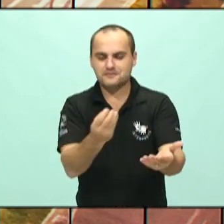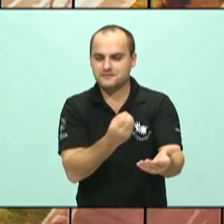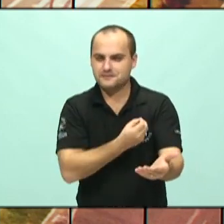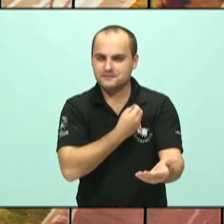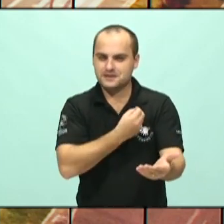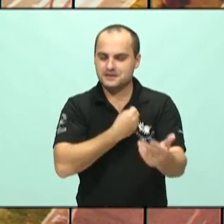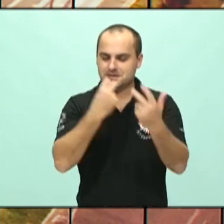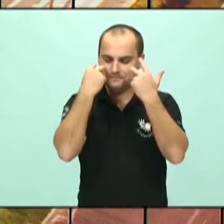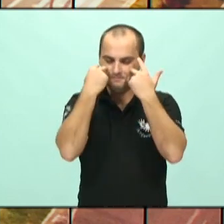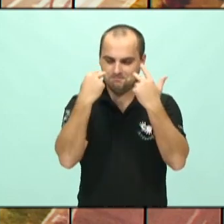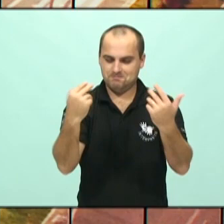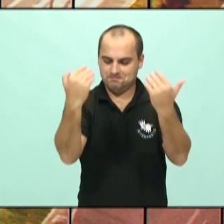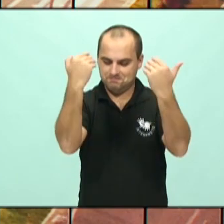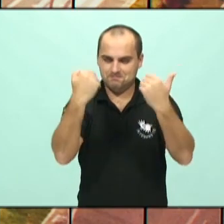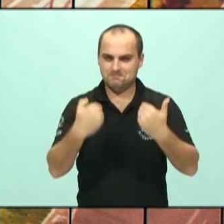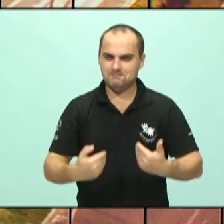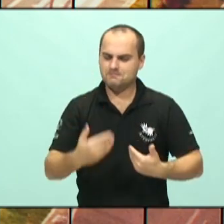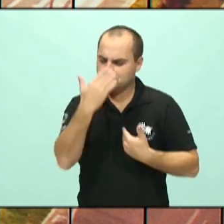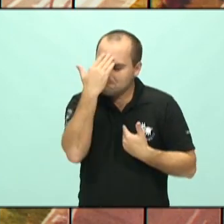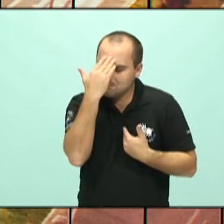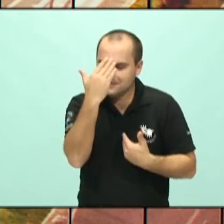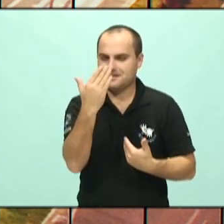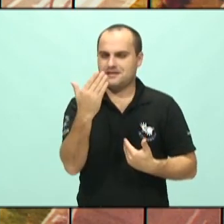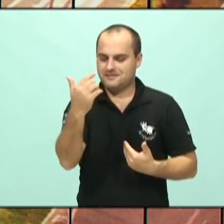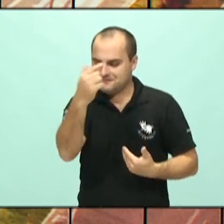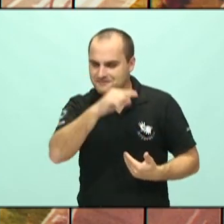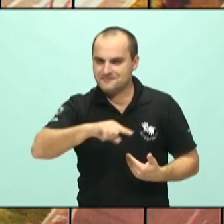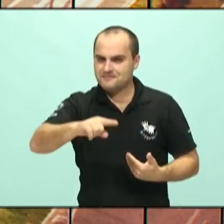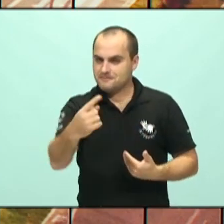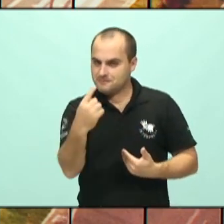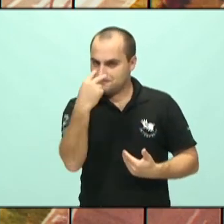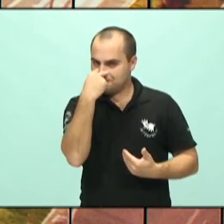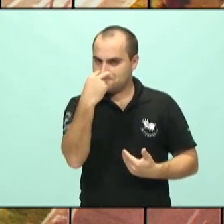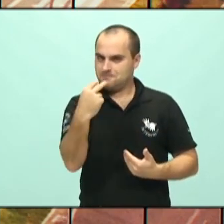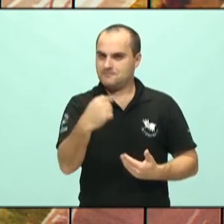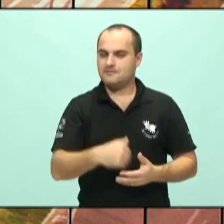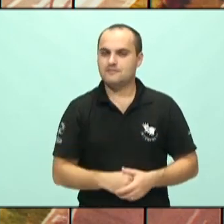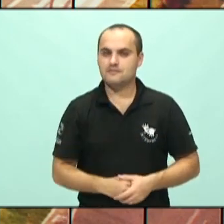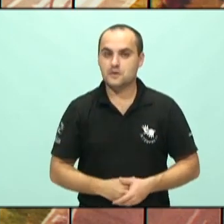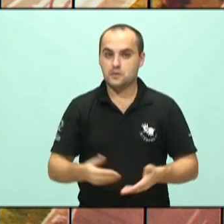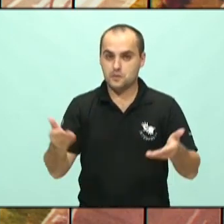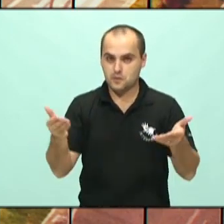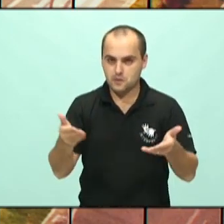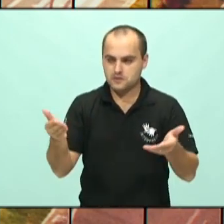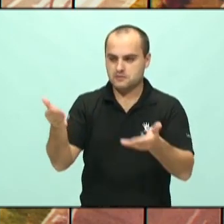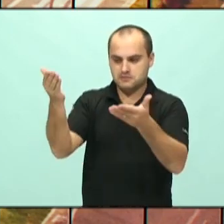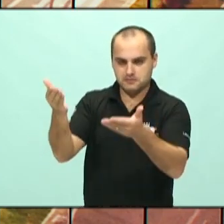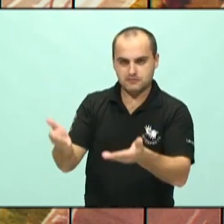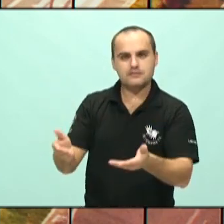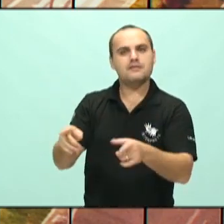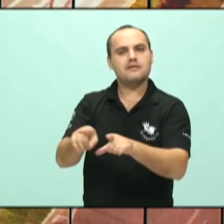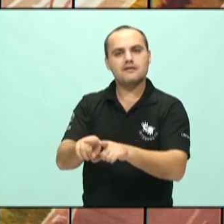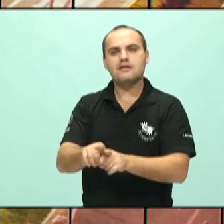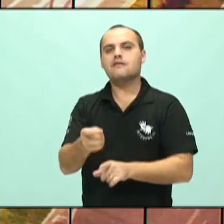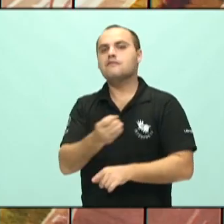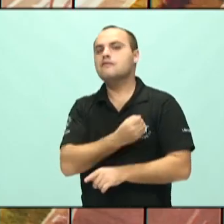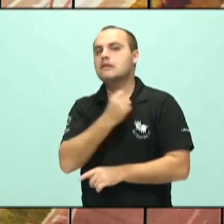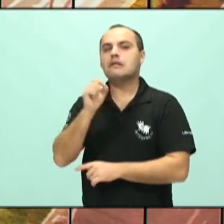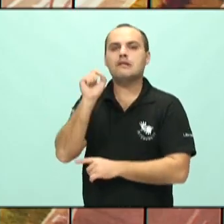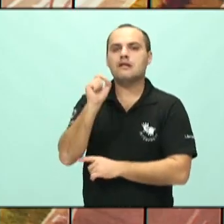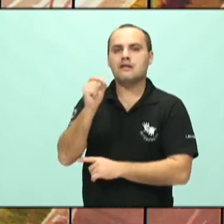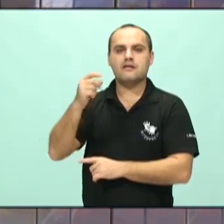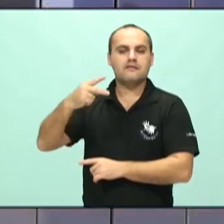companhia da gente. Muito obrigado pela sintonia com o programa. Hoje, Rafael Candaten está aqui, porque está aqui o nosso